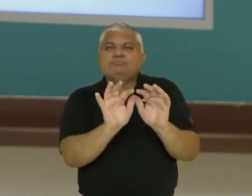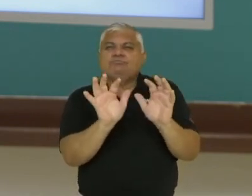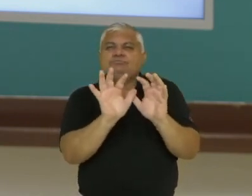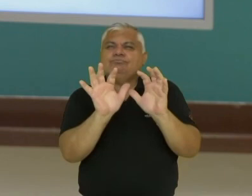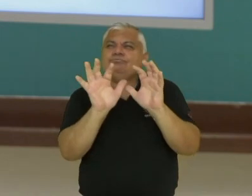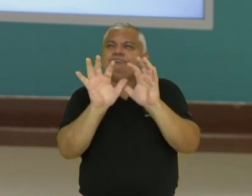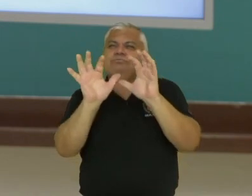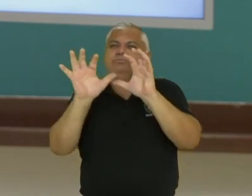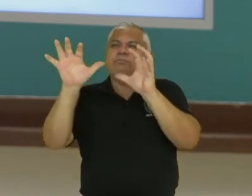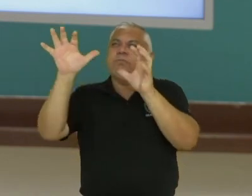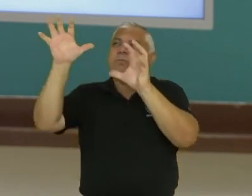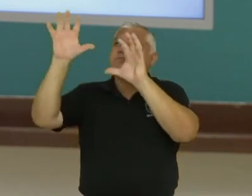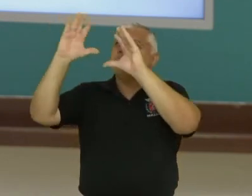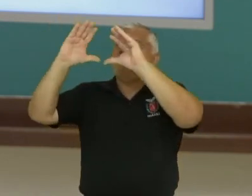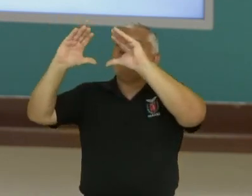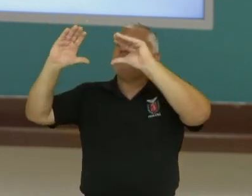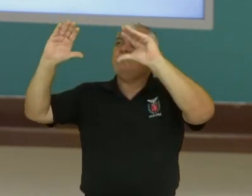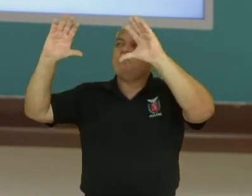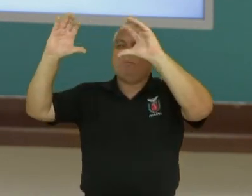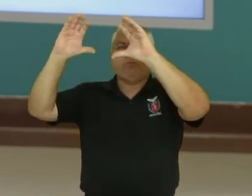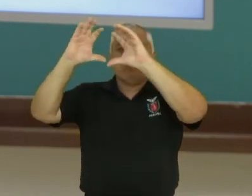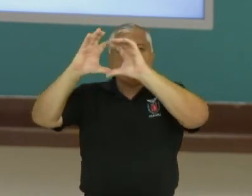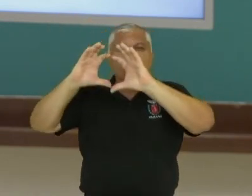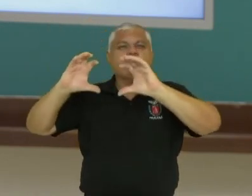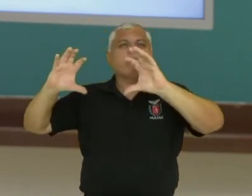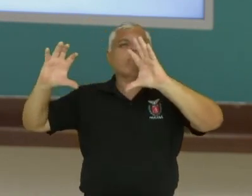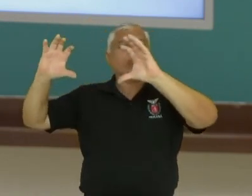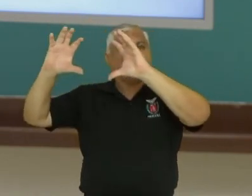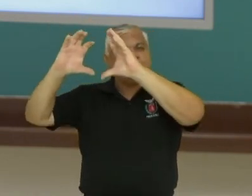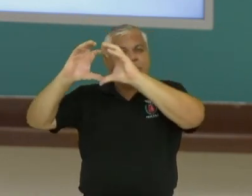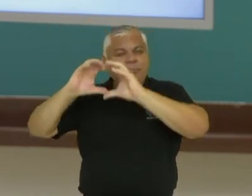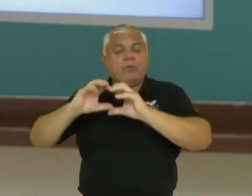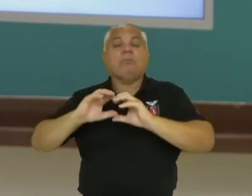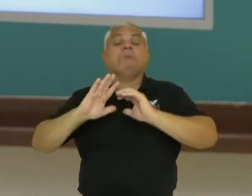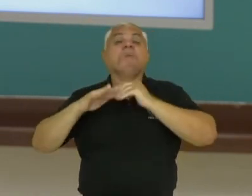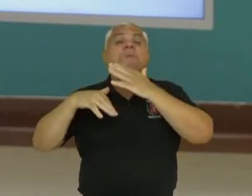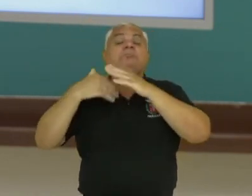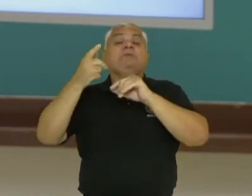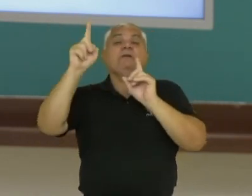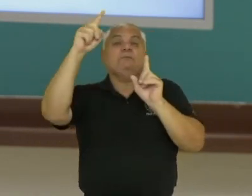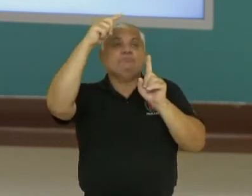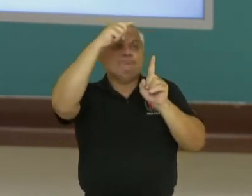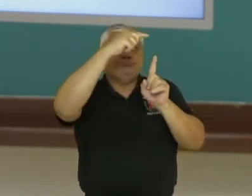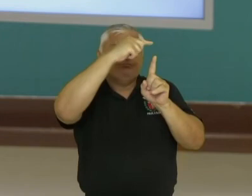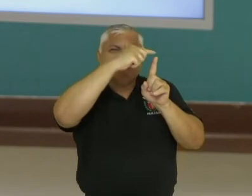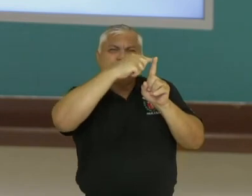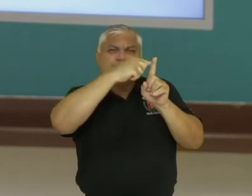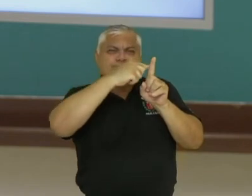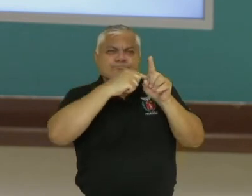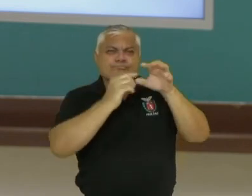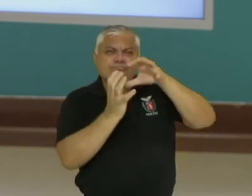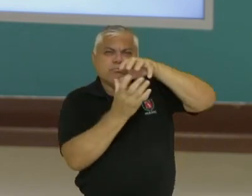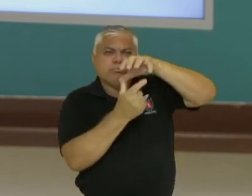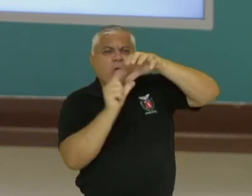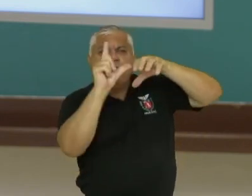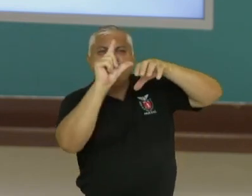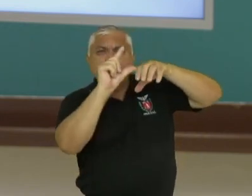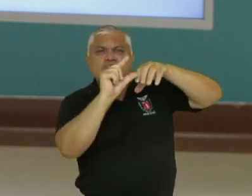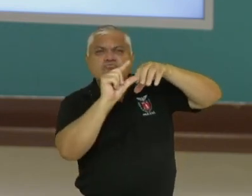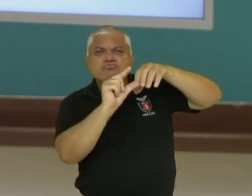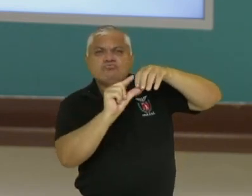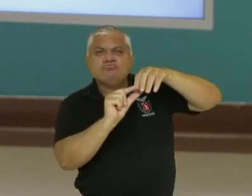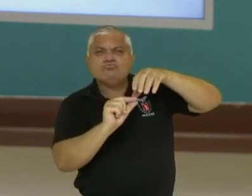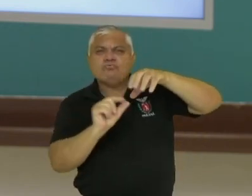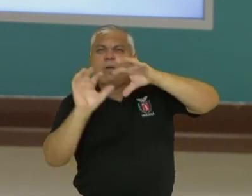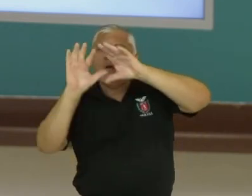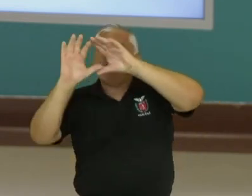estado gasoso, em forma de vapor na atmosfera. Conforme foi resfriando, essa água pôde